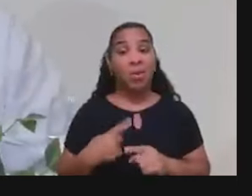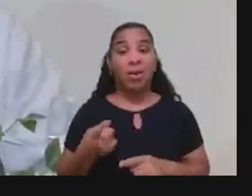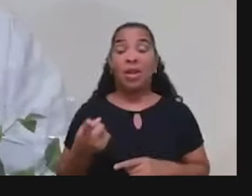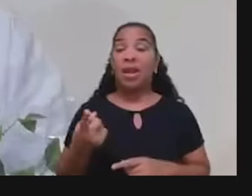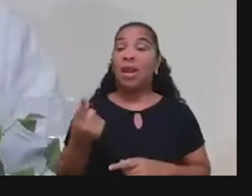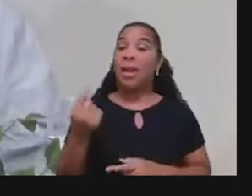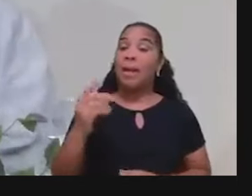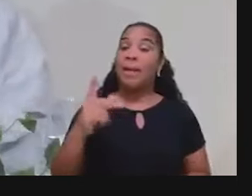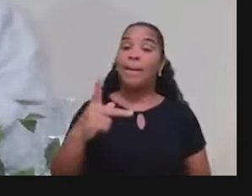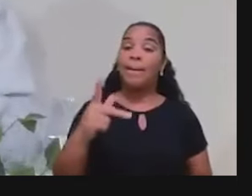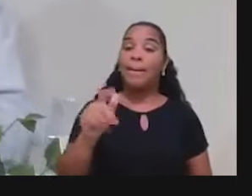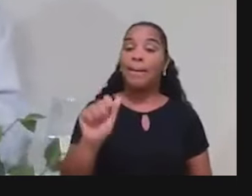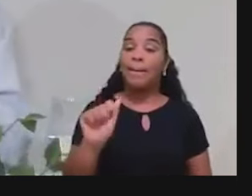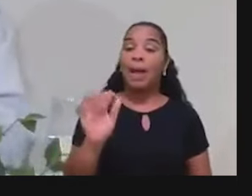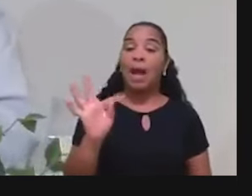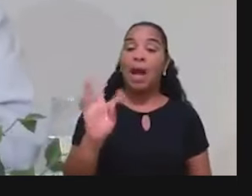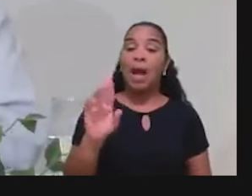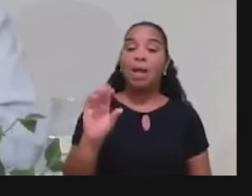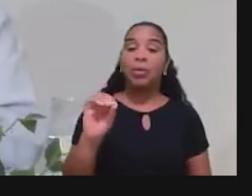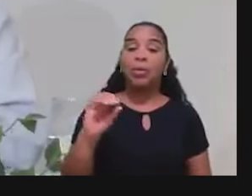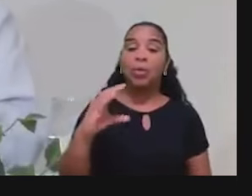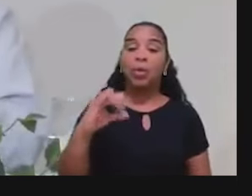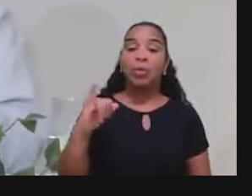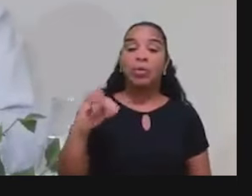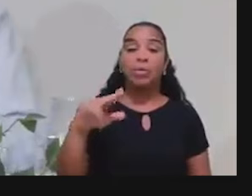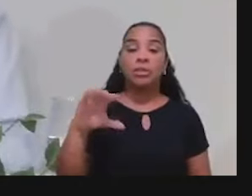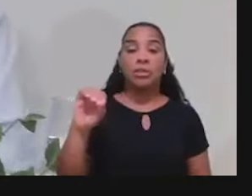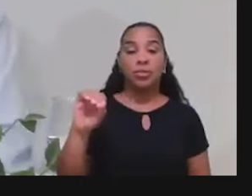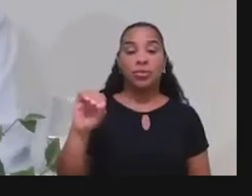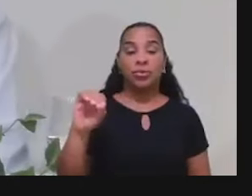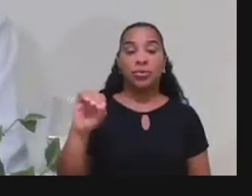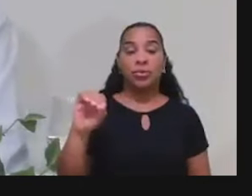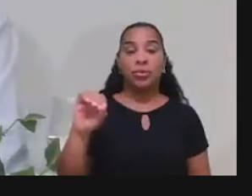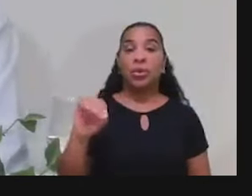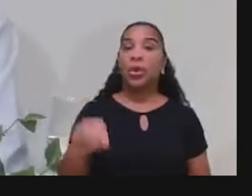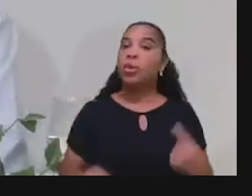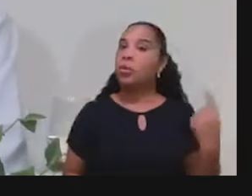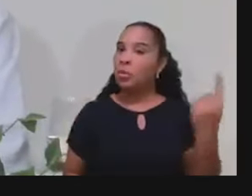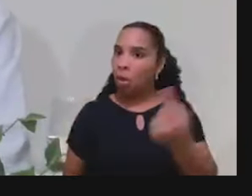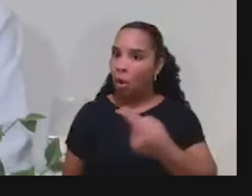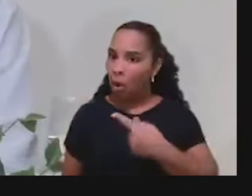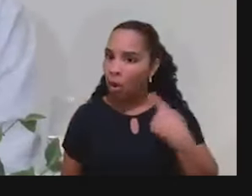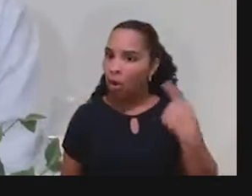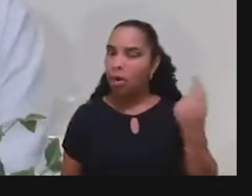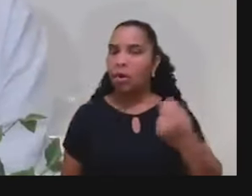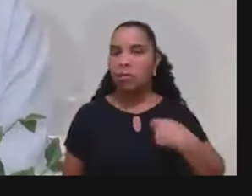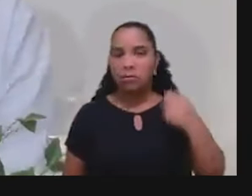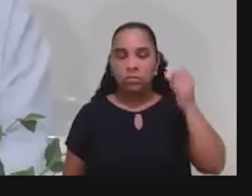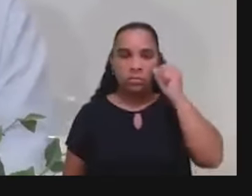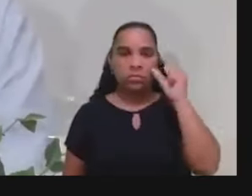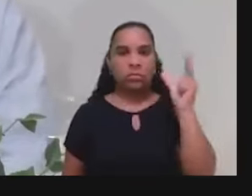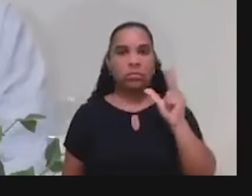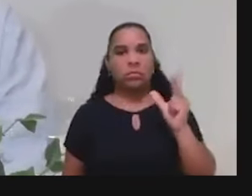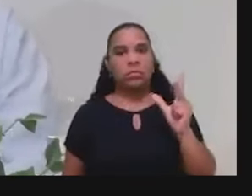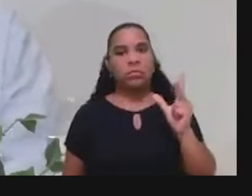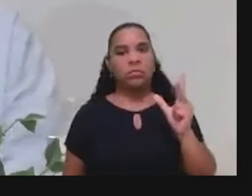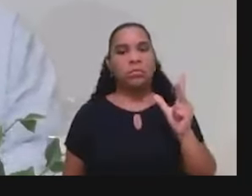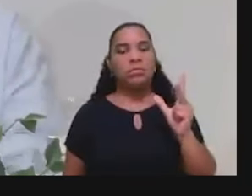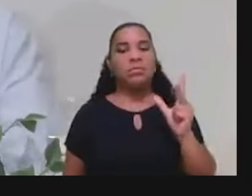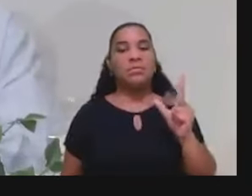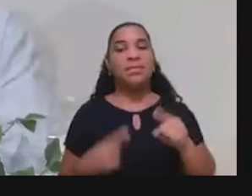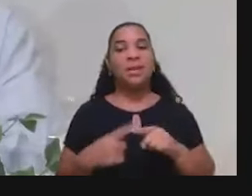patrocinadores. Então, isso é que deve preocupar, é nós conivirmos. Por quê? Para não